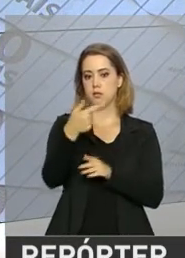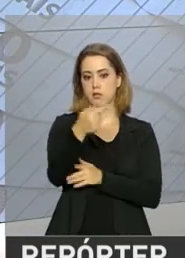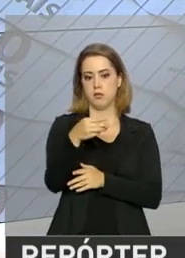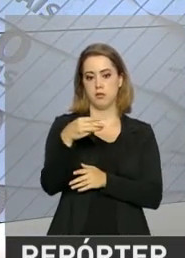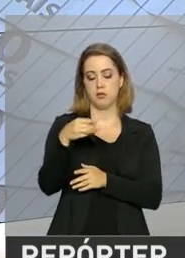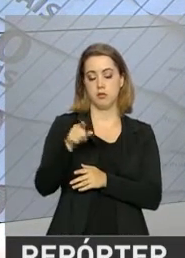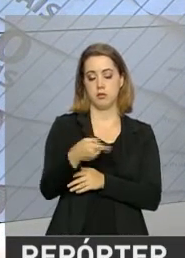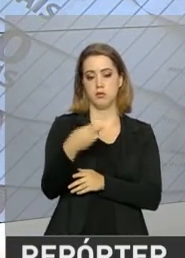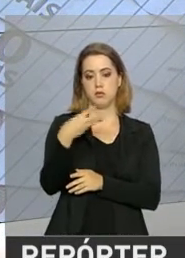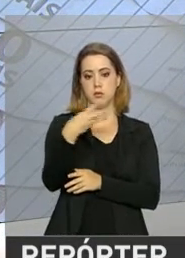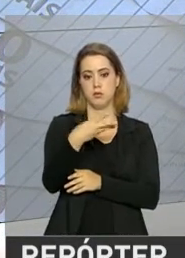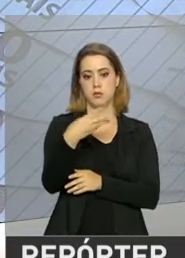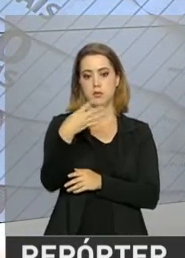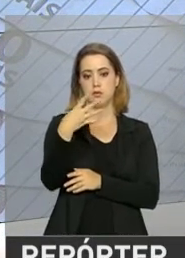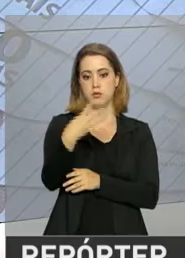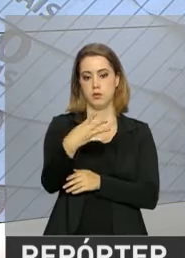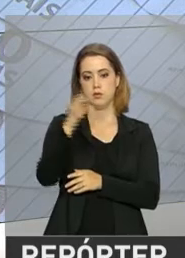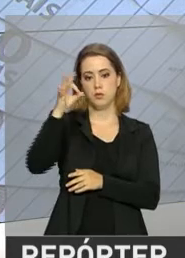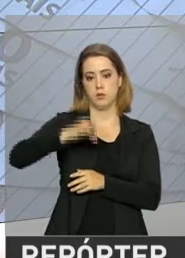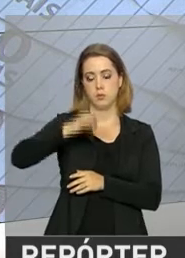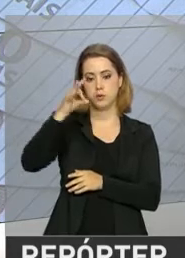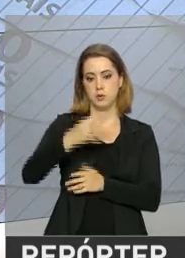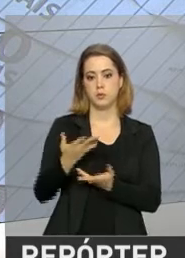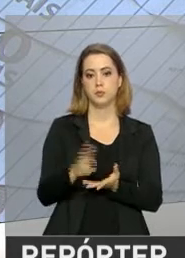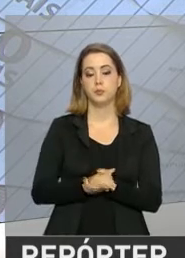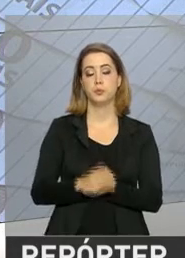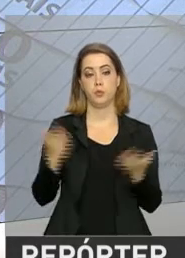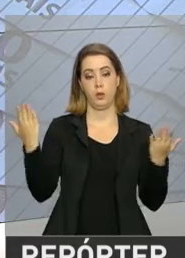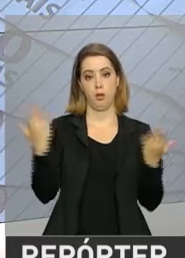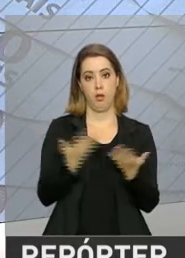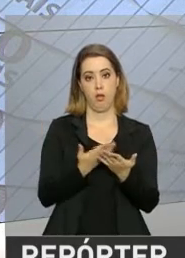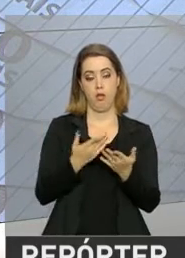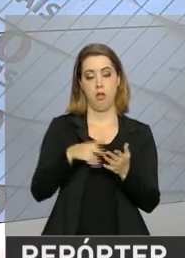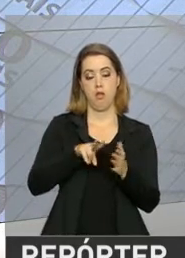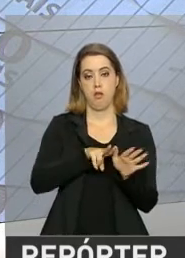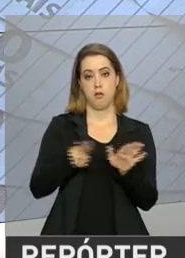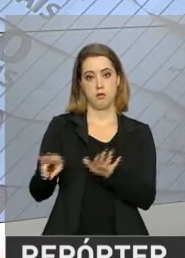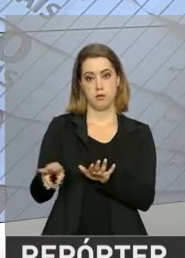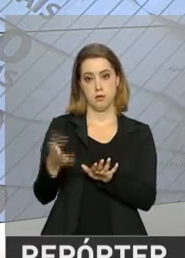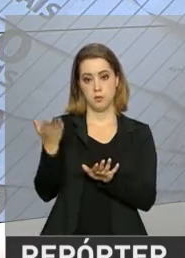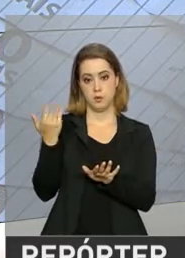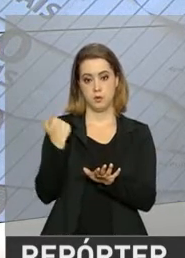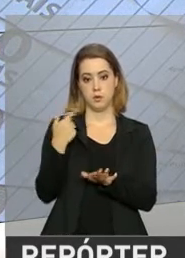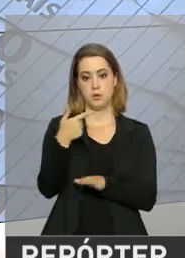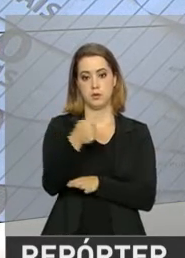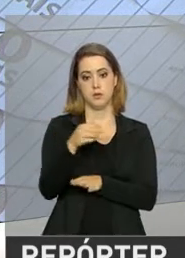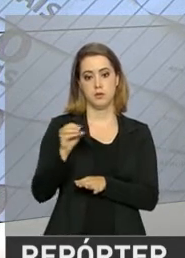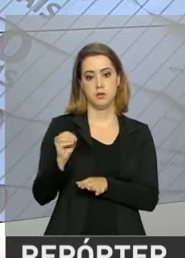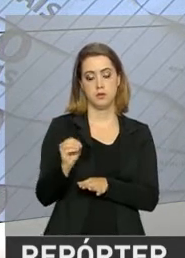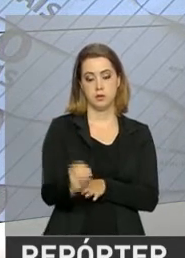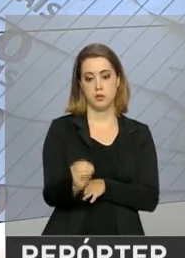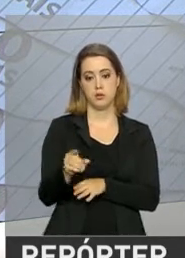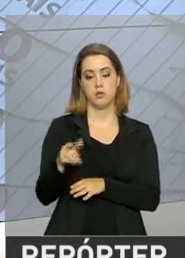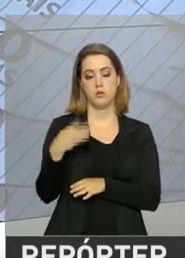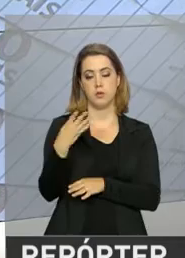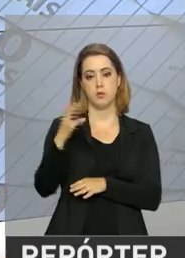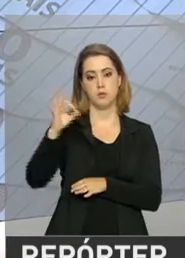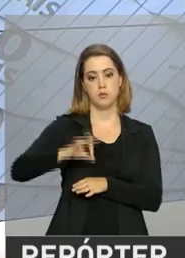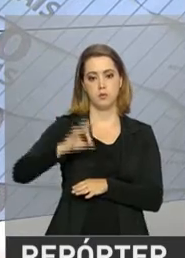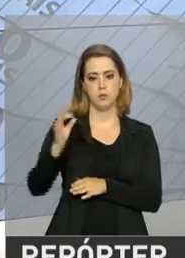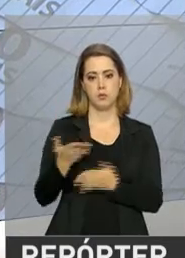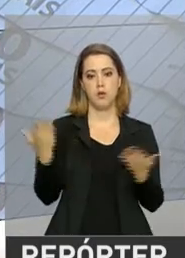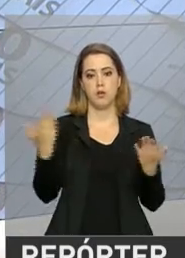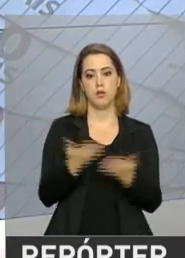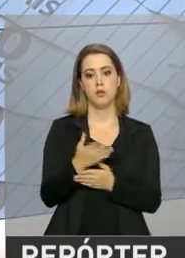34 pontos 7,34 por cento na semana passada 7,04 por cento e agora